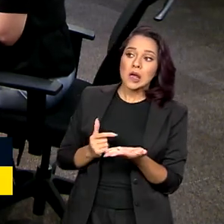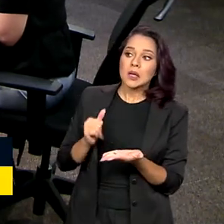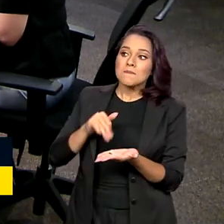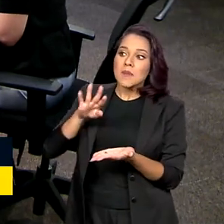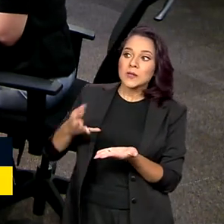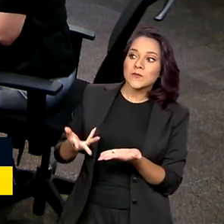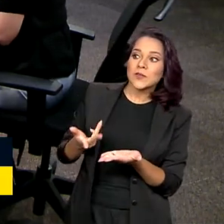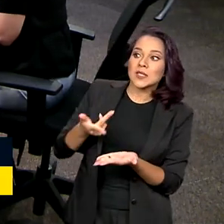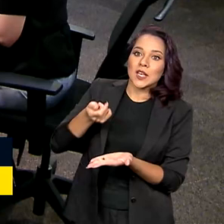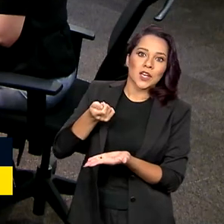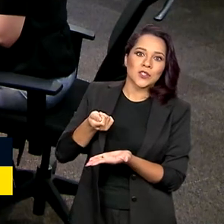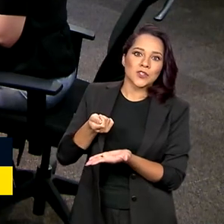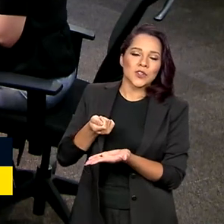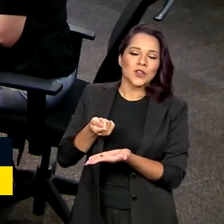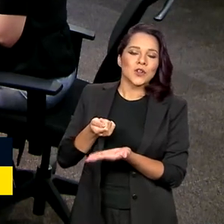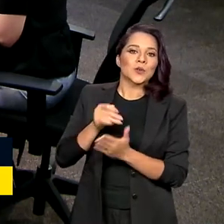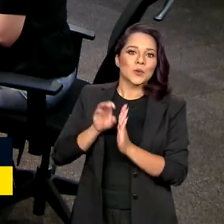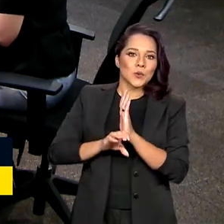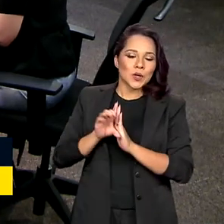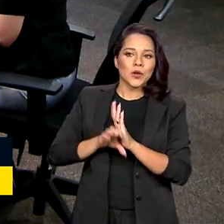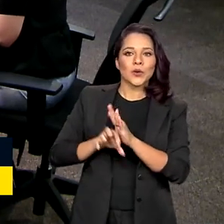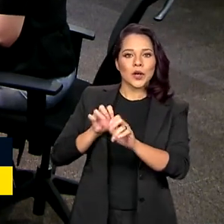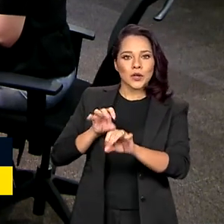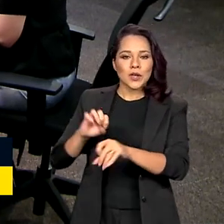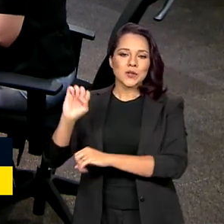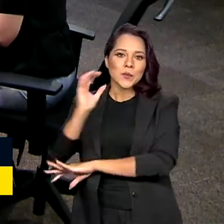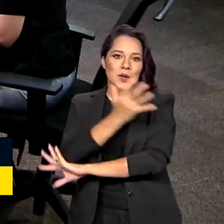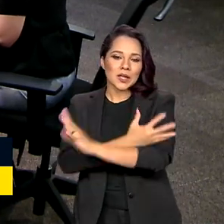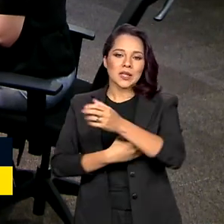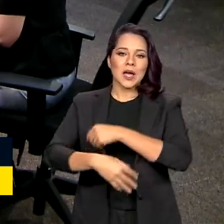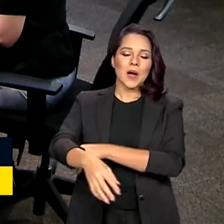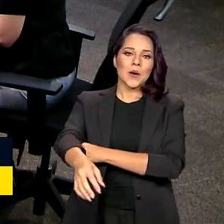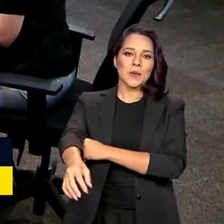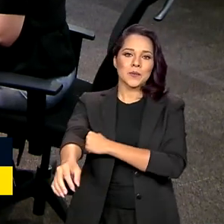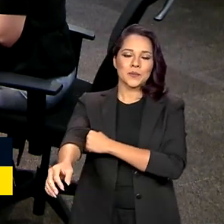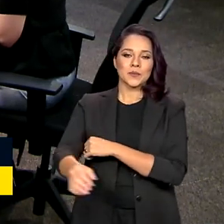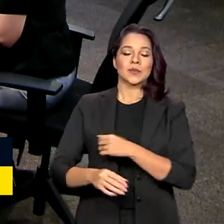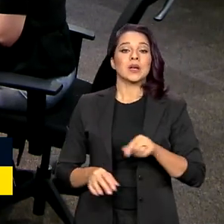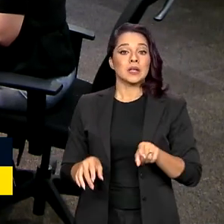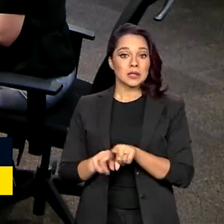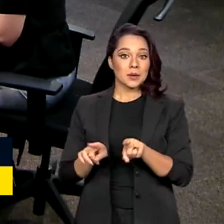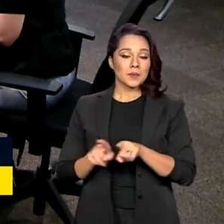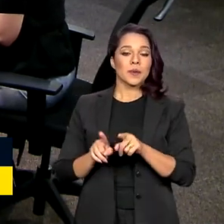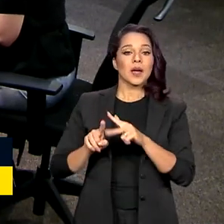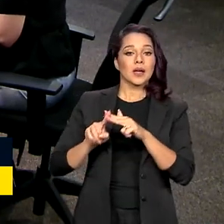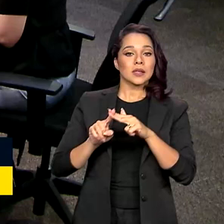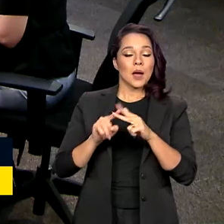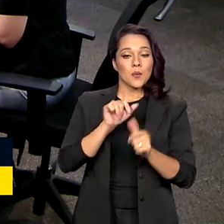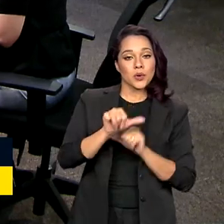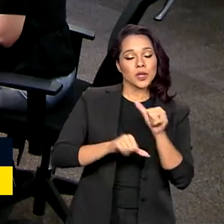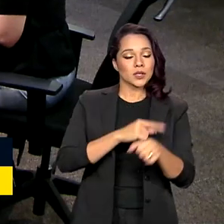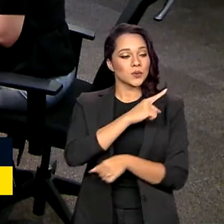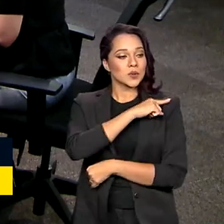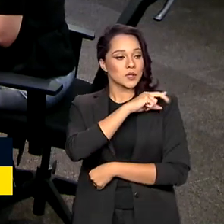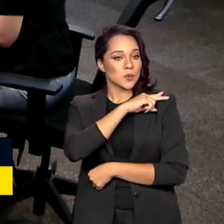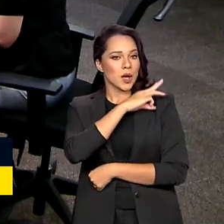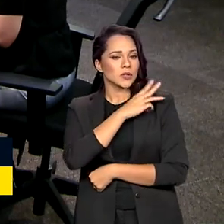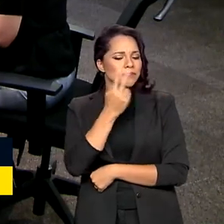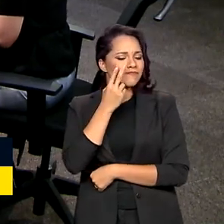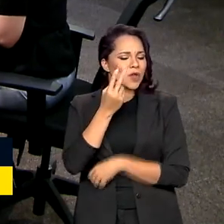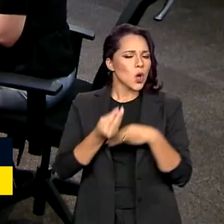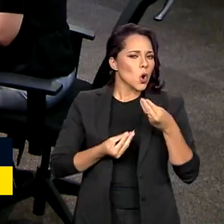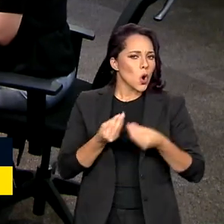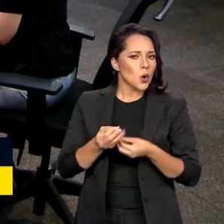mais eficiente no currículo a educação ambiental, de maneira transversal, também na reforma do ensino médio, olhar como é que